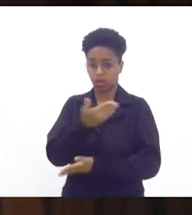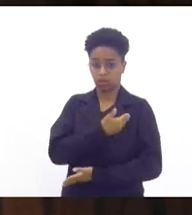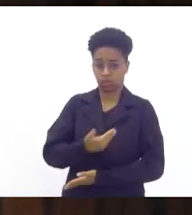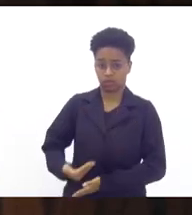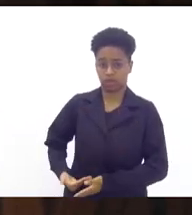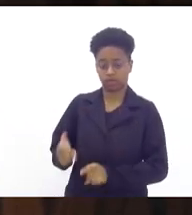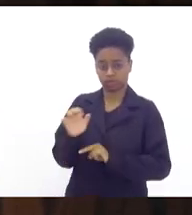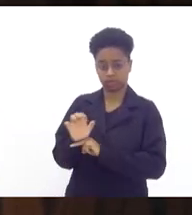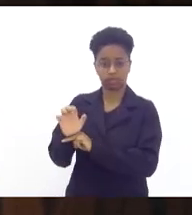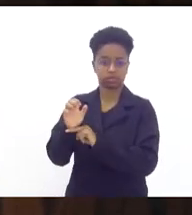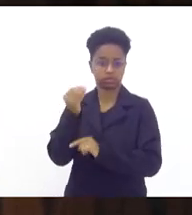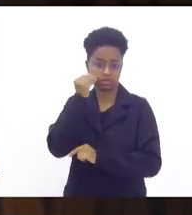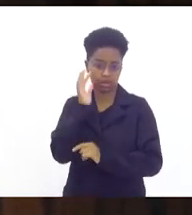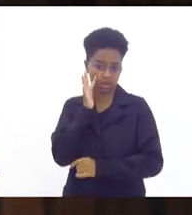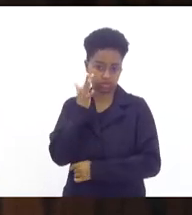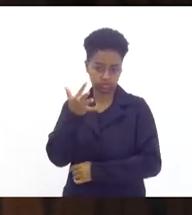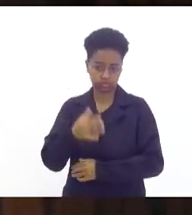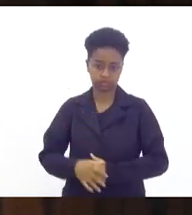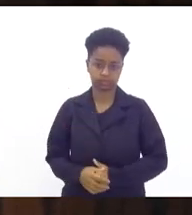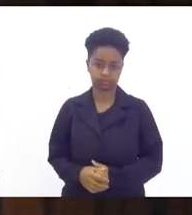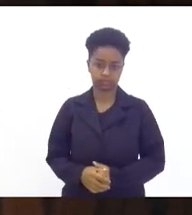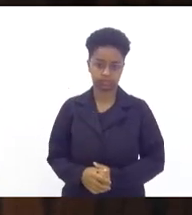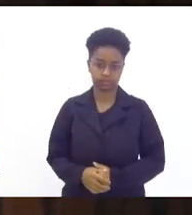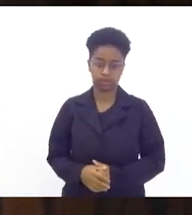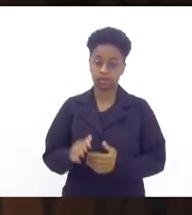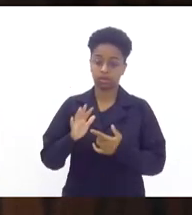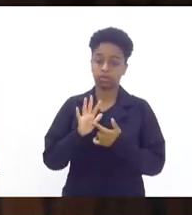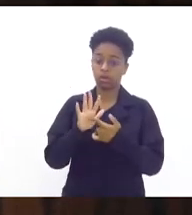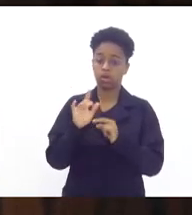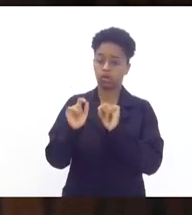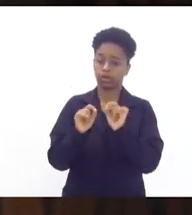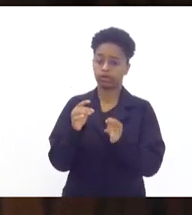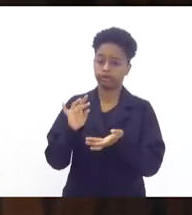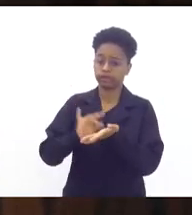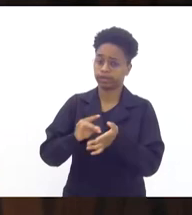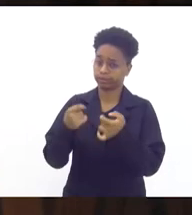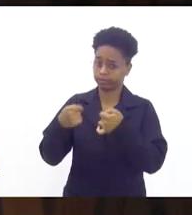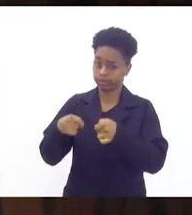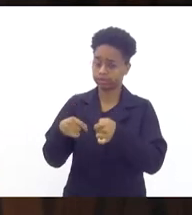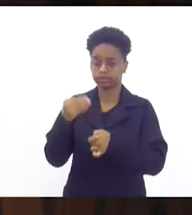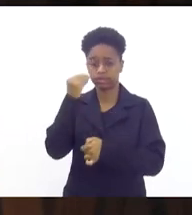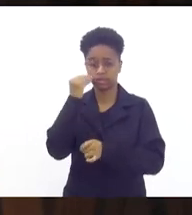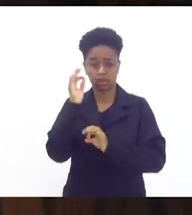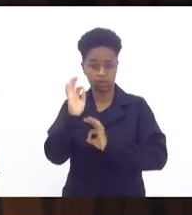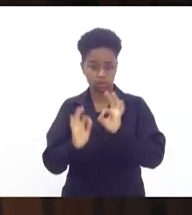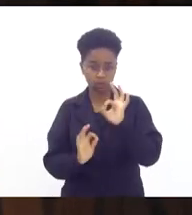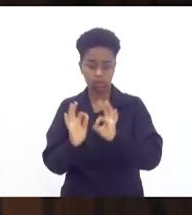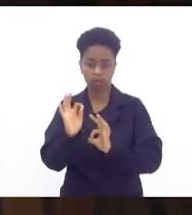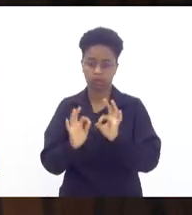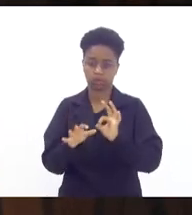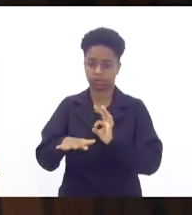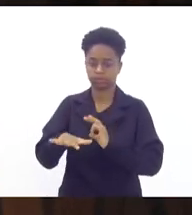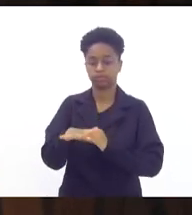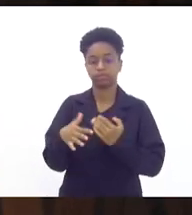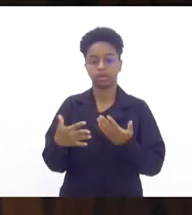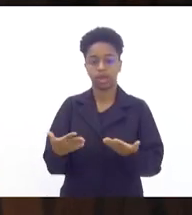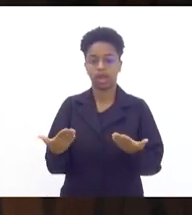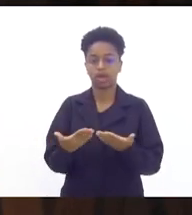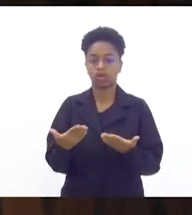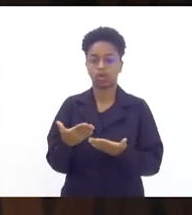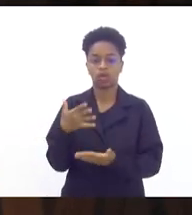não é o que é necessário para manter a ordem vamos ouvir agora